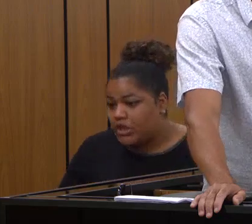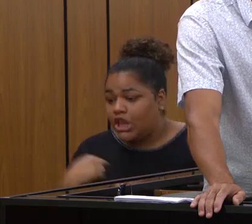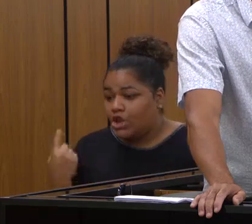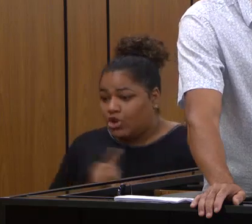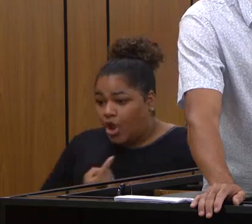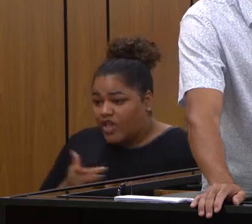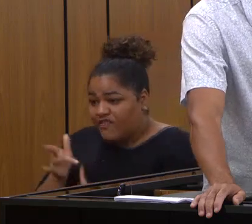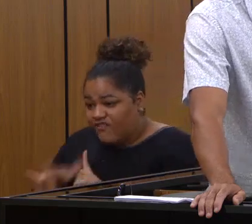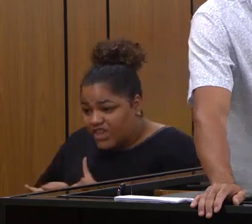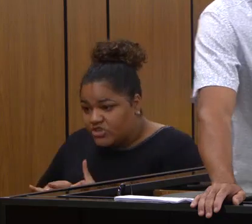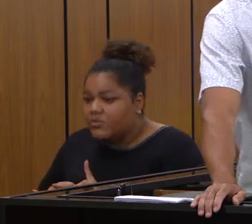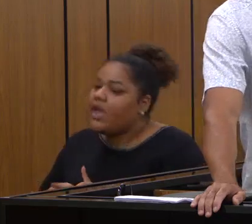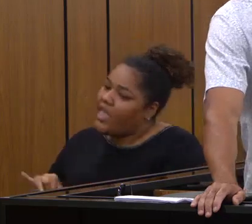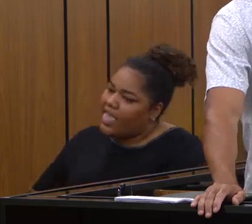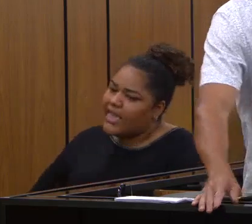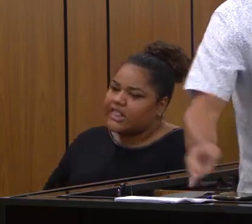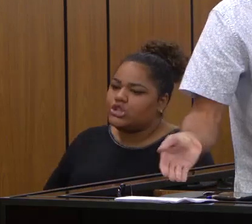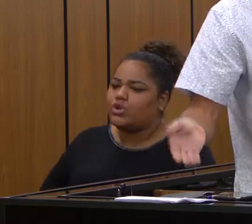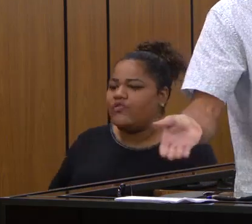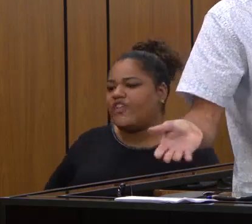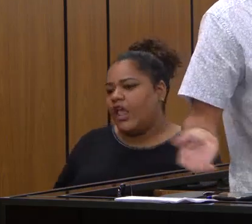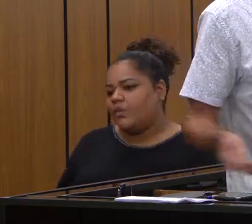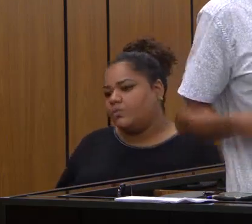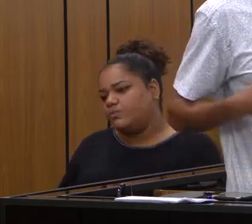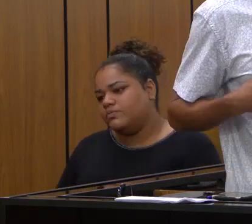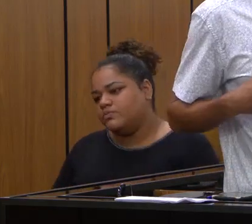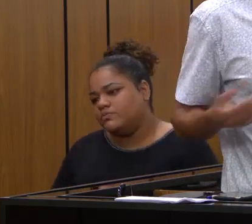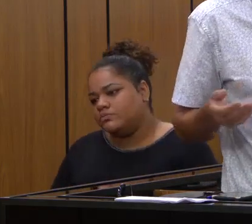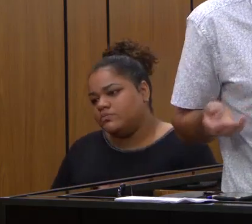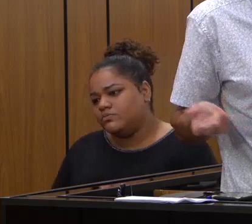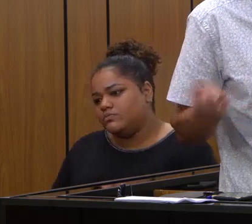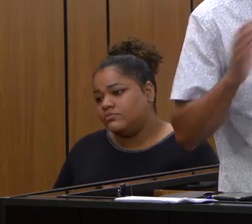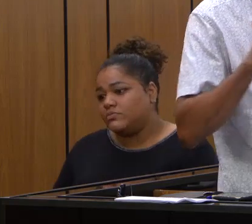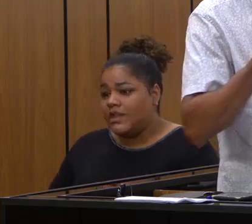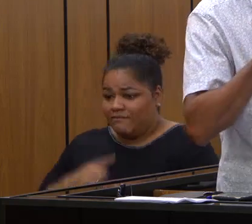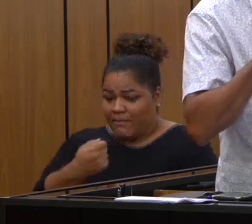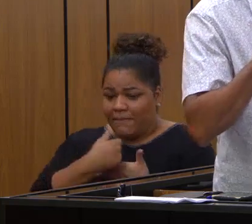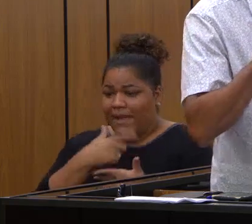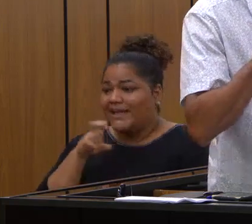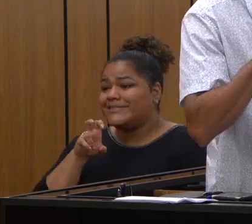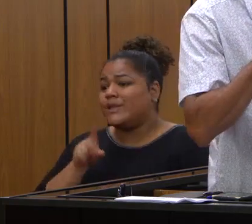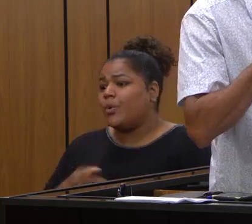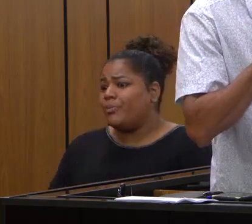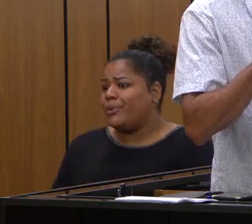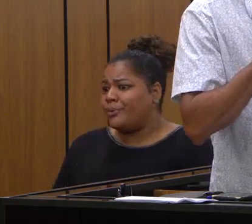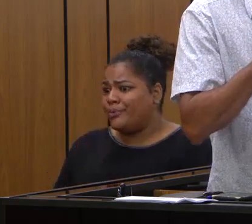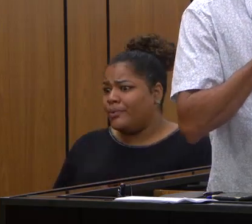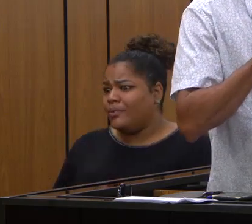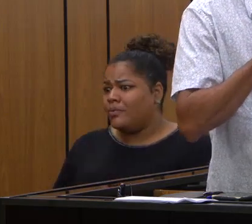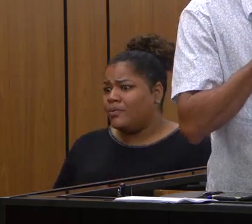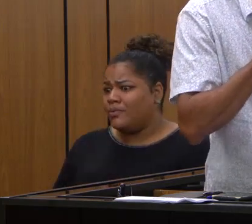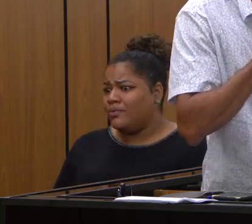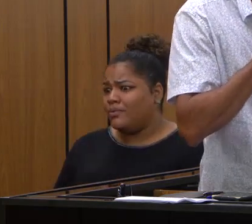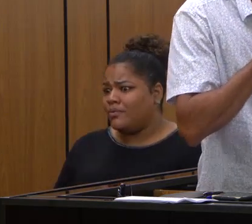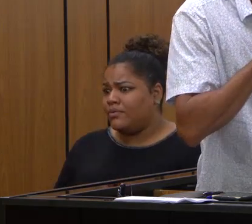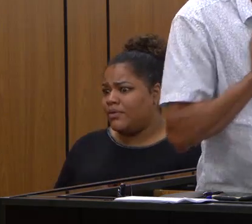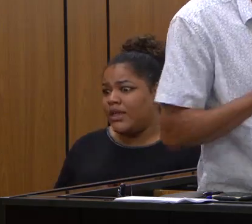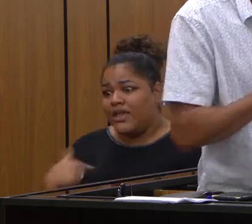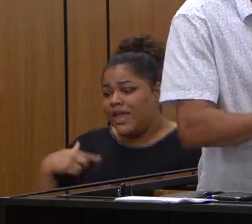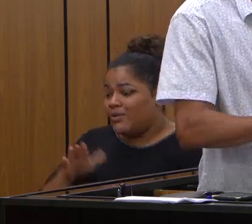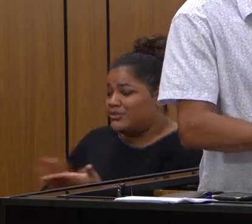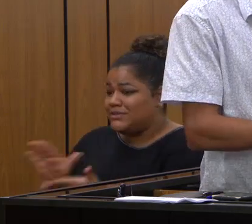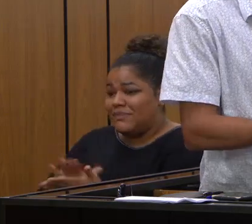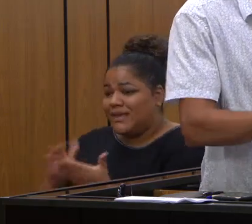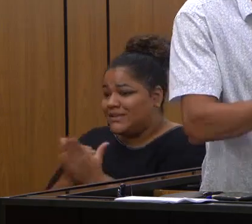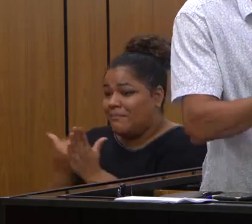as vítimas ficamos aí a deriva Mercedes vai ser agora eu vou receber r$ 5.000 de um que eu tinha uma despesa muito maior